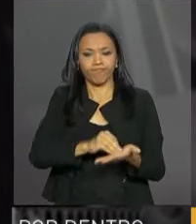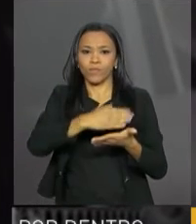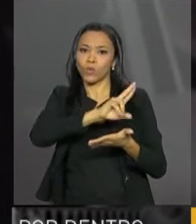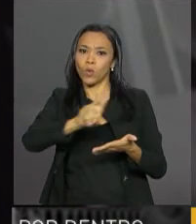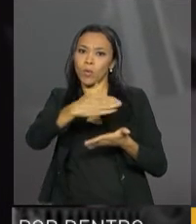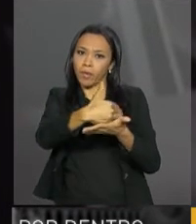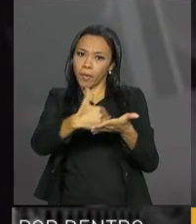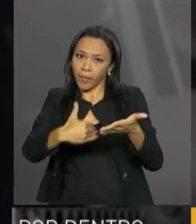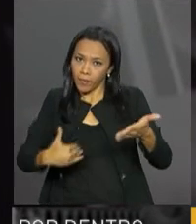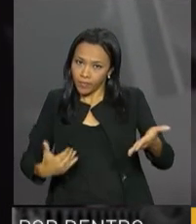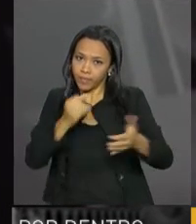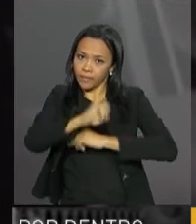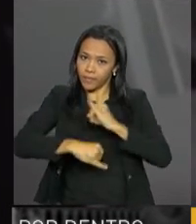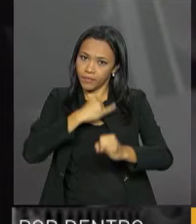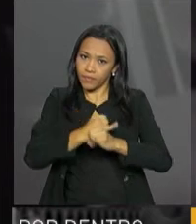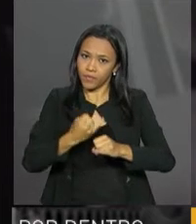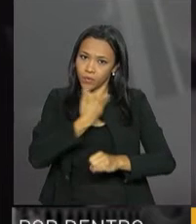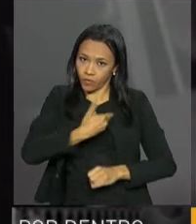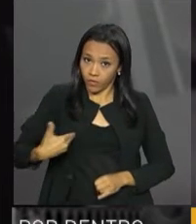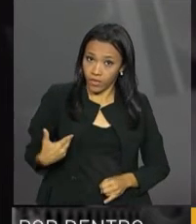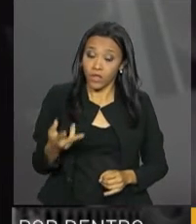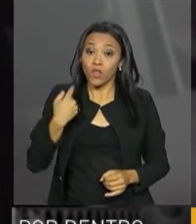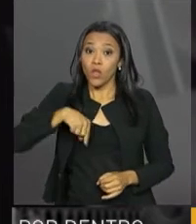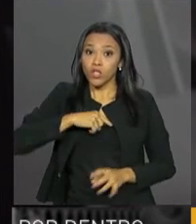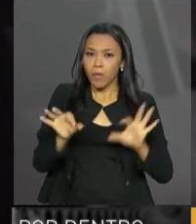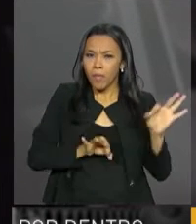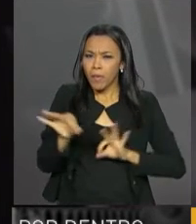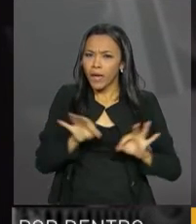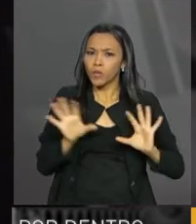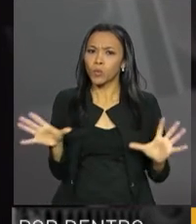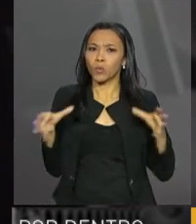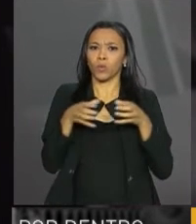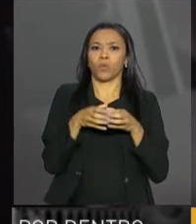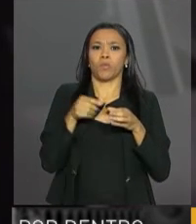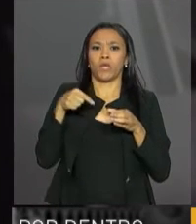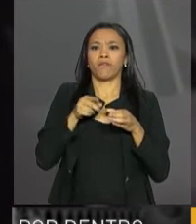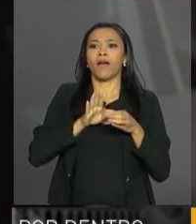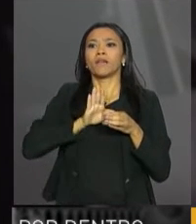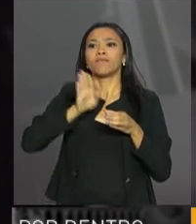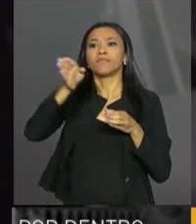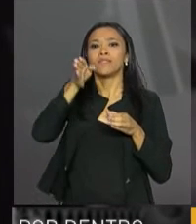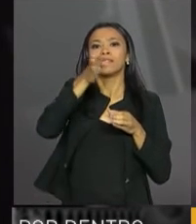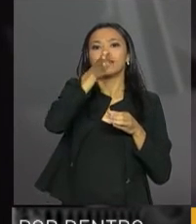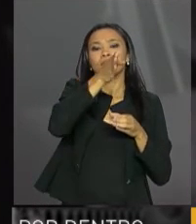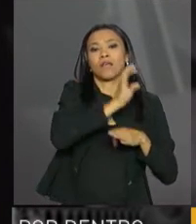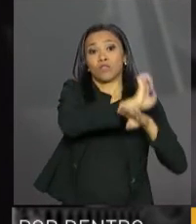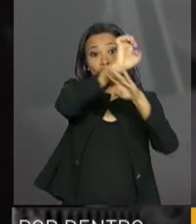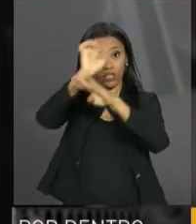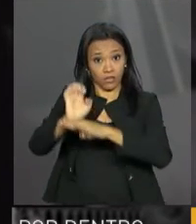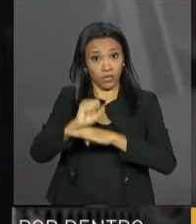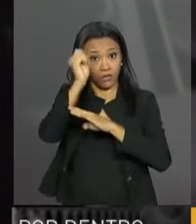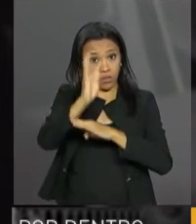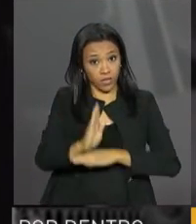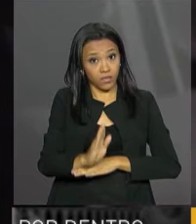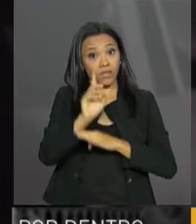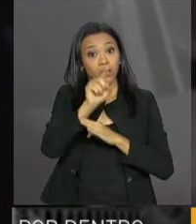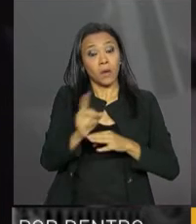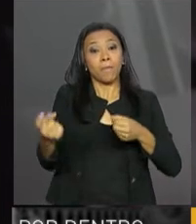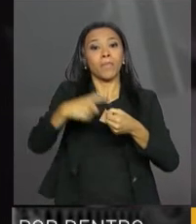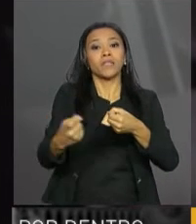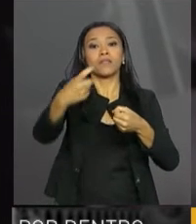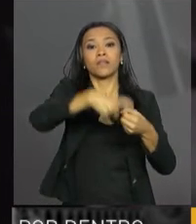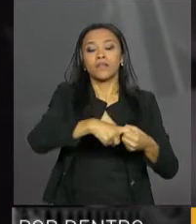plataforma. Nós estamos preparando uma caravana do ID Jovem que vai visitar os estados do país em parceria com os